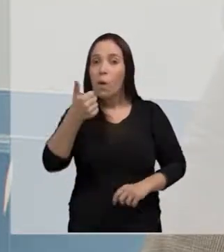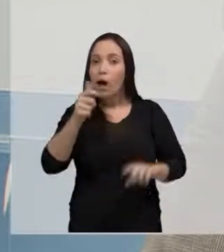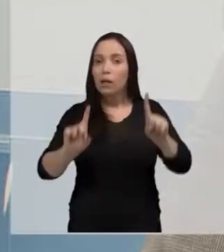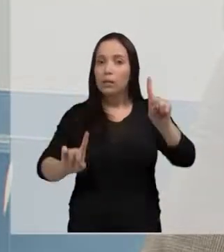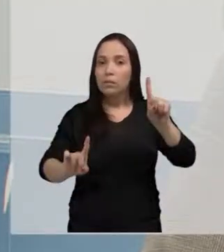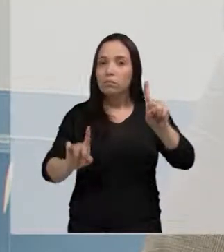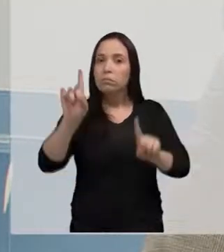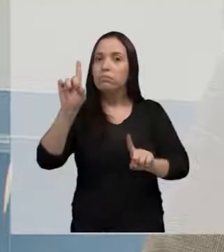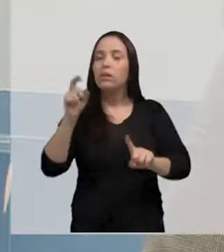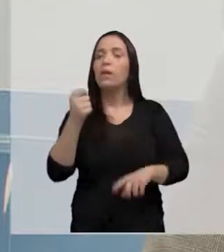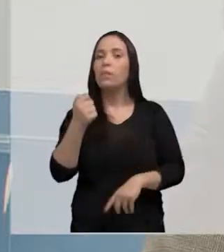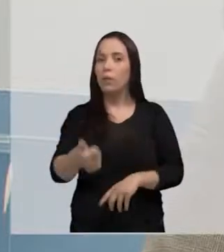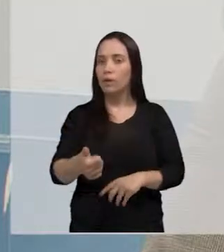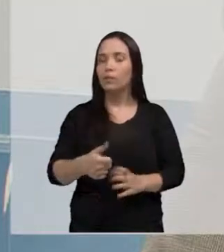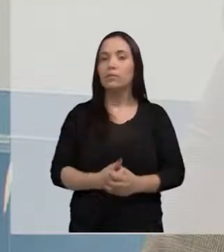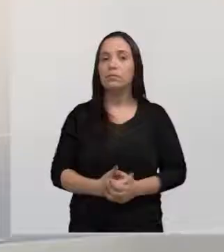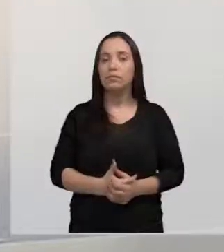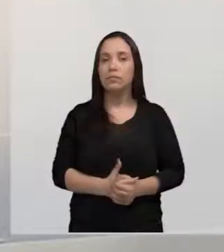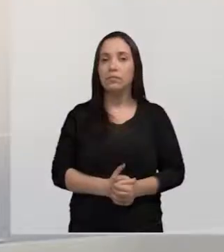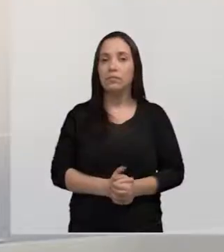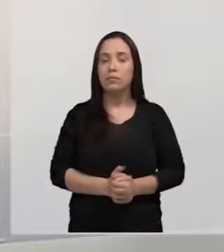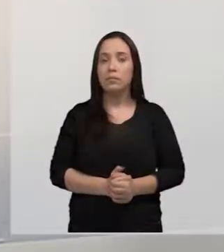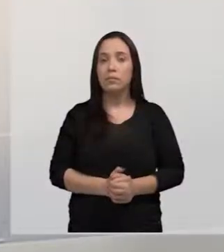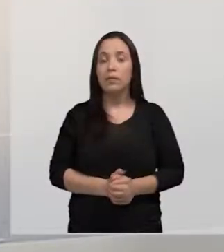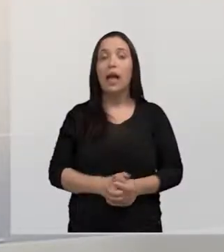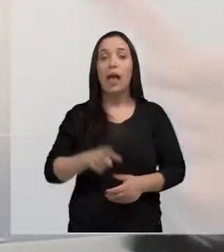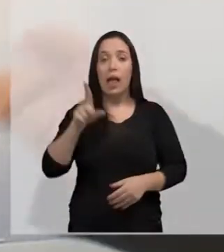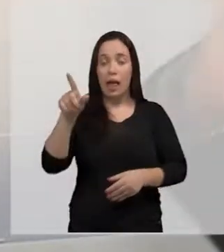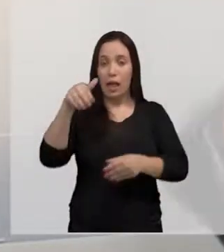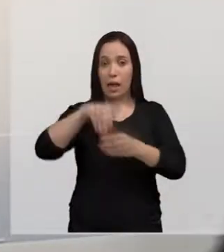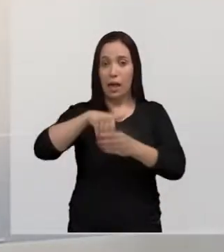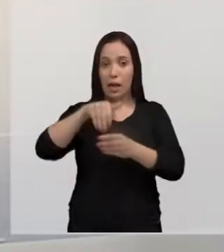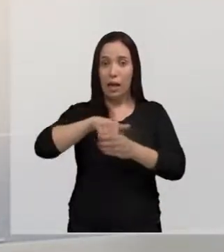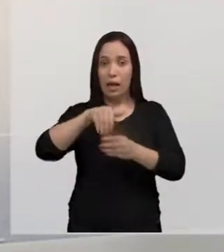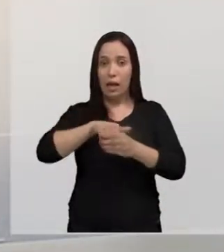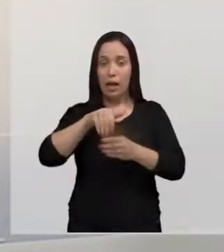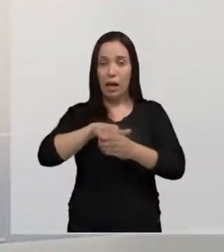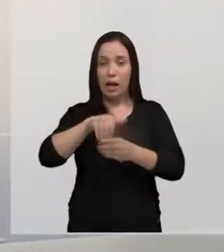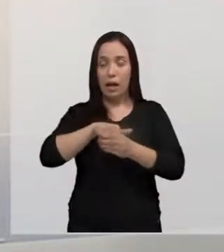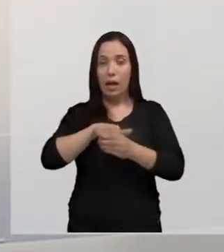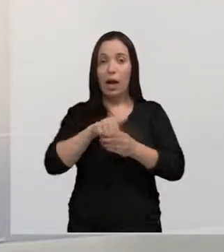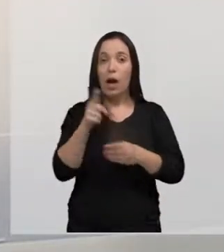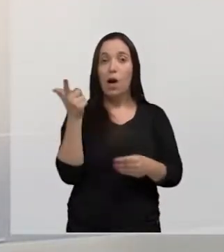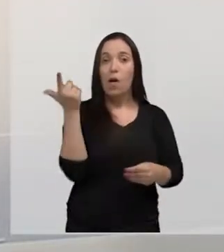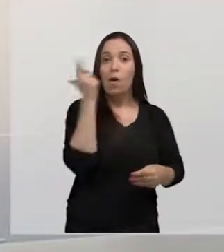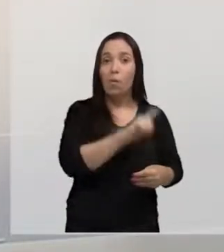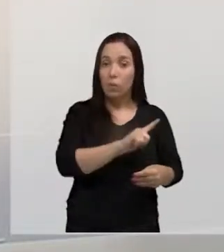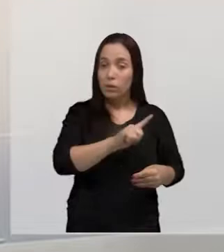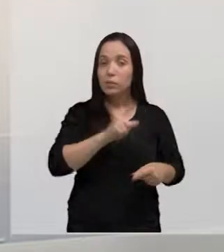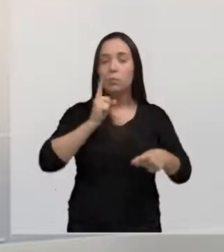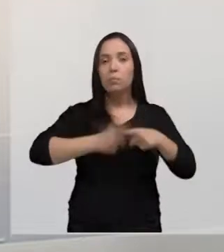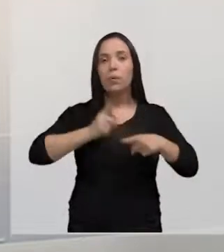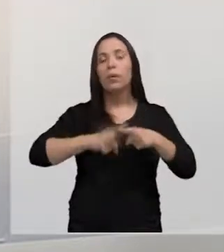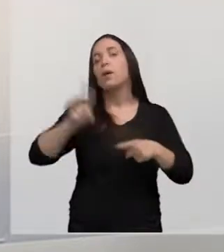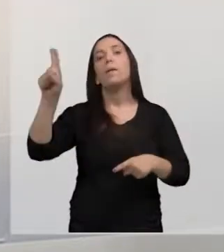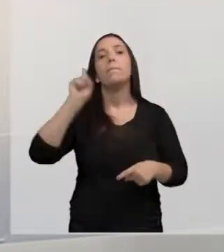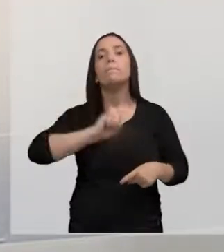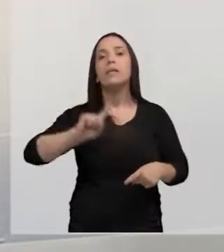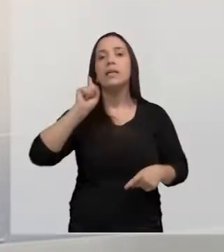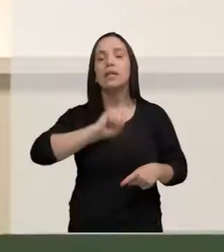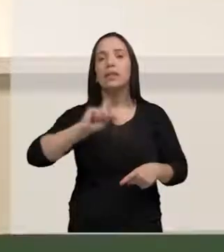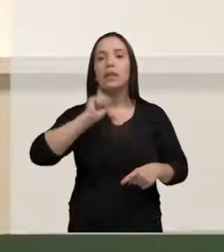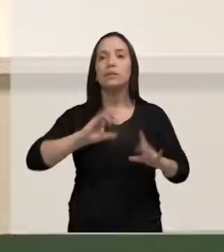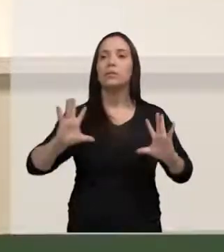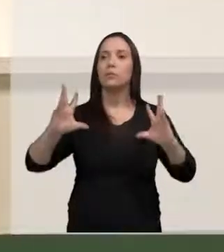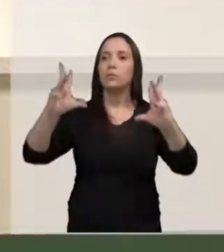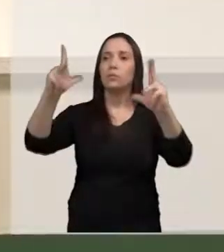ultrapassado. E é interessante, ela só foi eleita porque ela venceu em Minas Gerais terra do adversário dela, Aécio Neves. Ainda tem